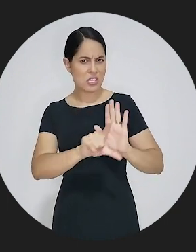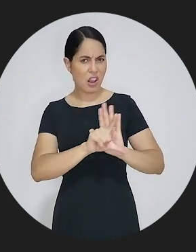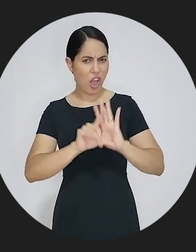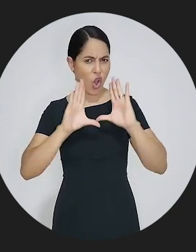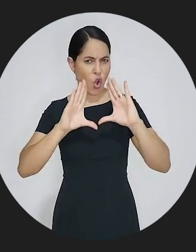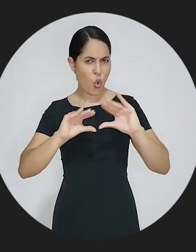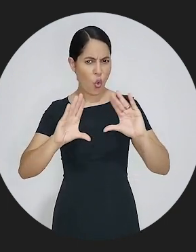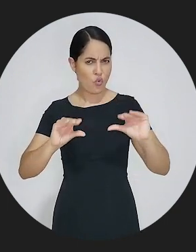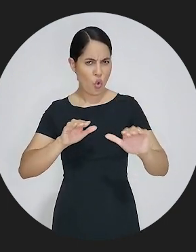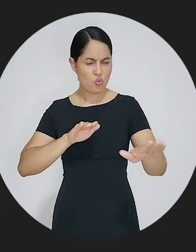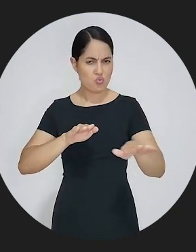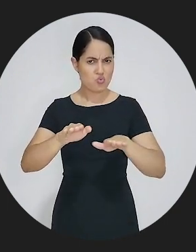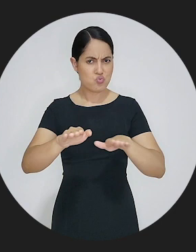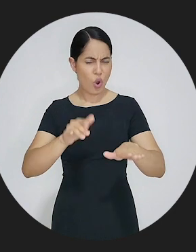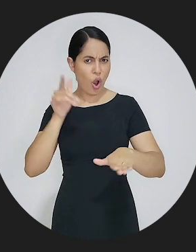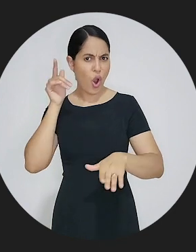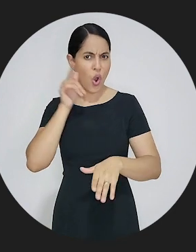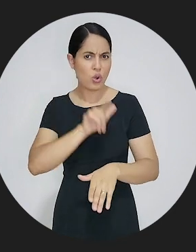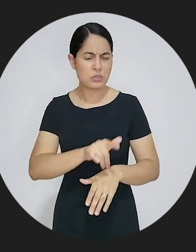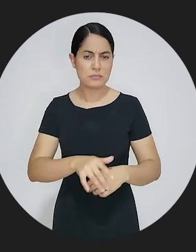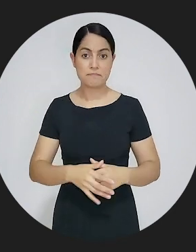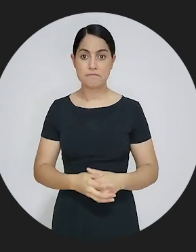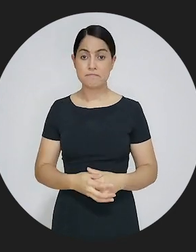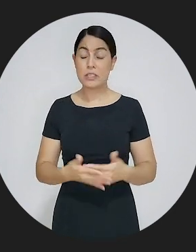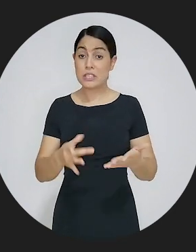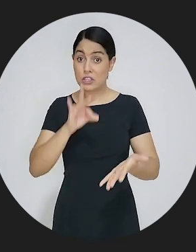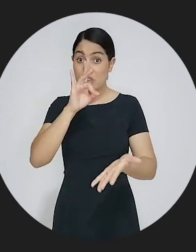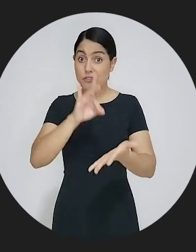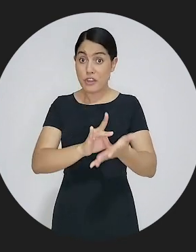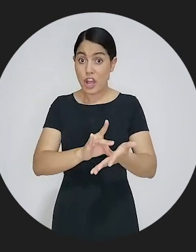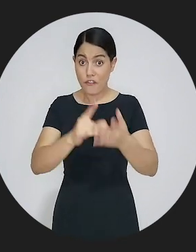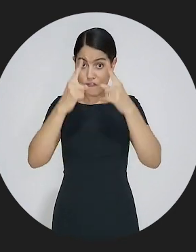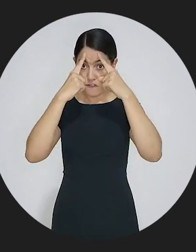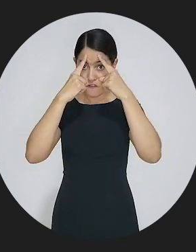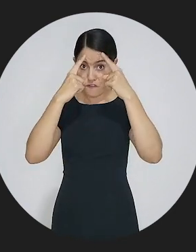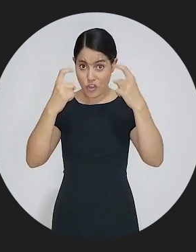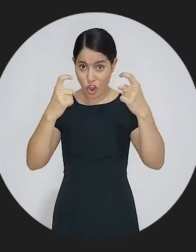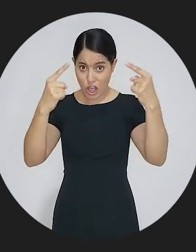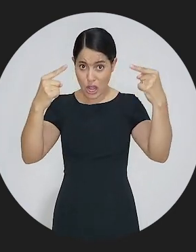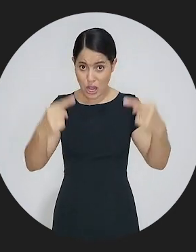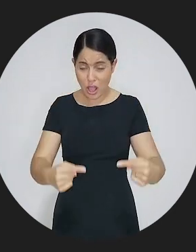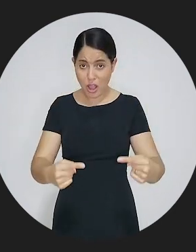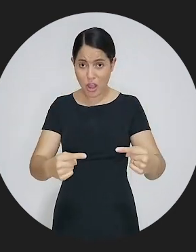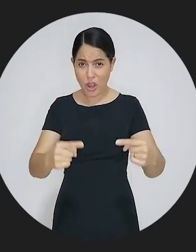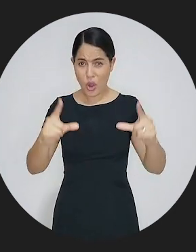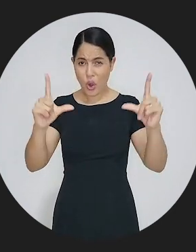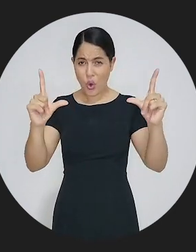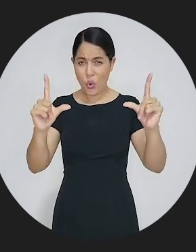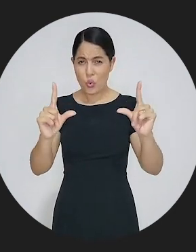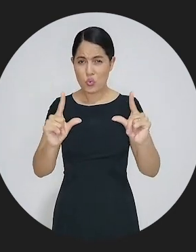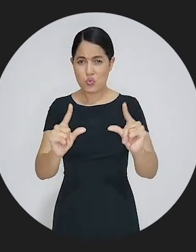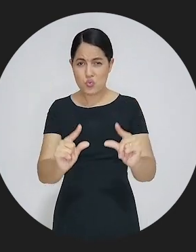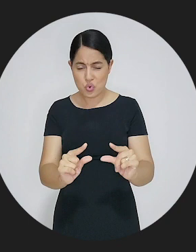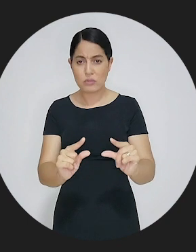por fim, atingiu a finalidade dela, que era reduzir a violência no trânsito e